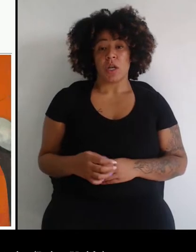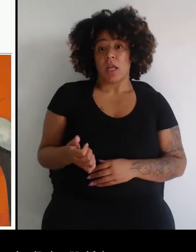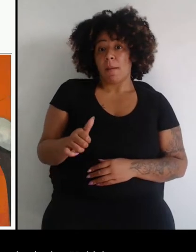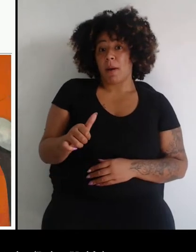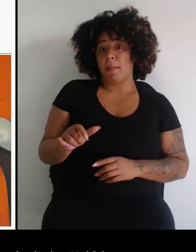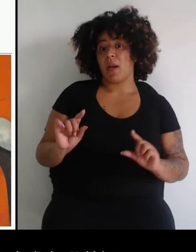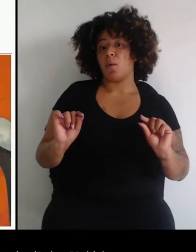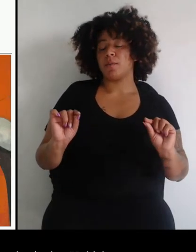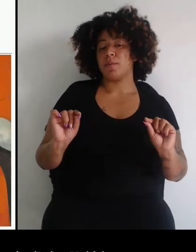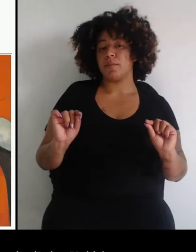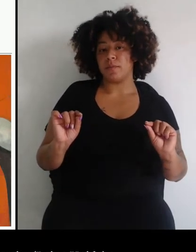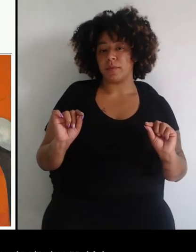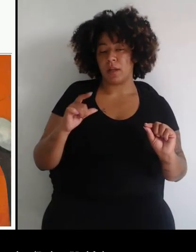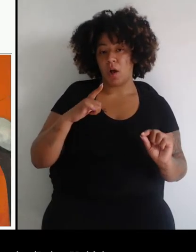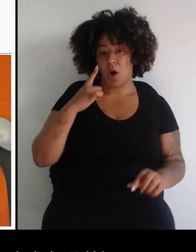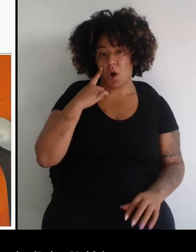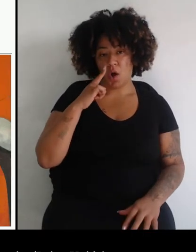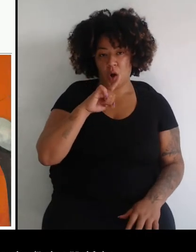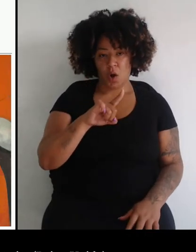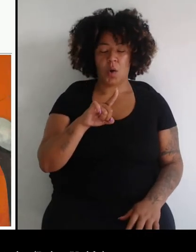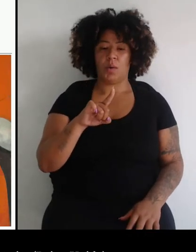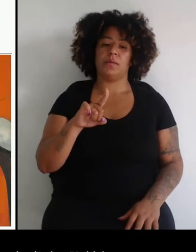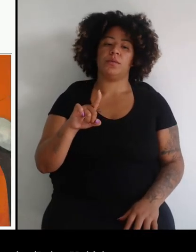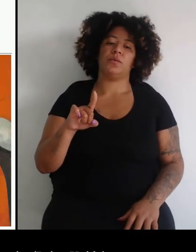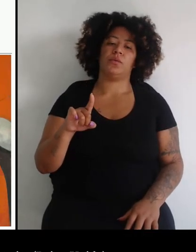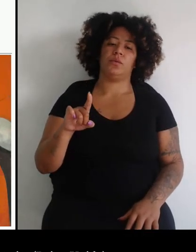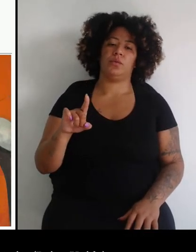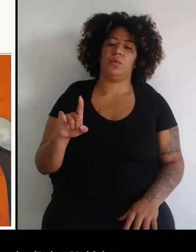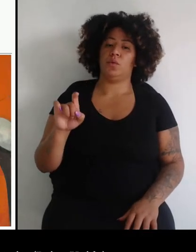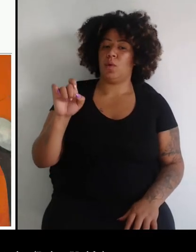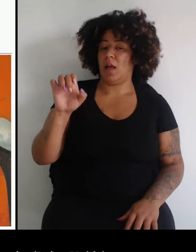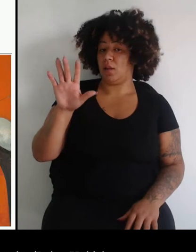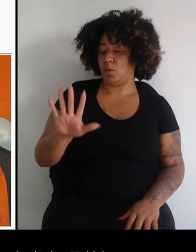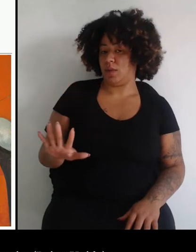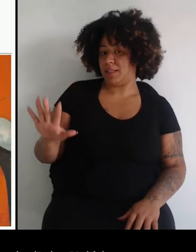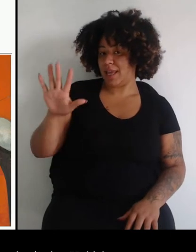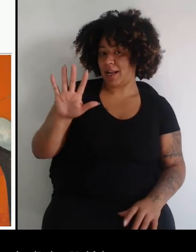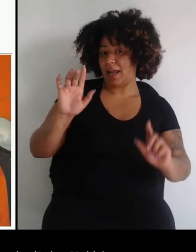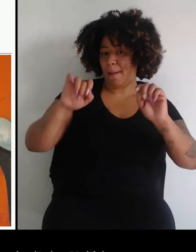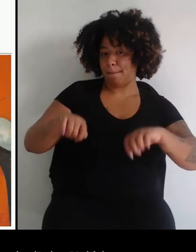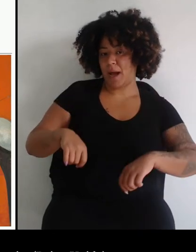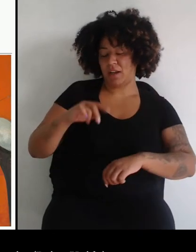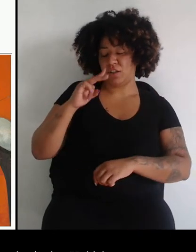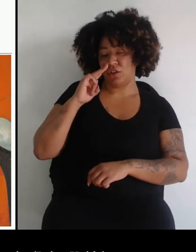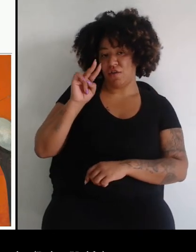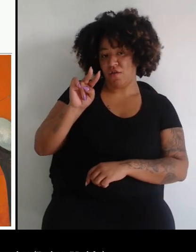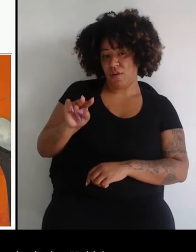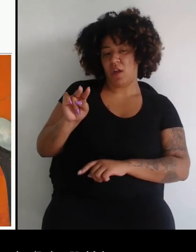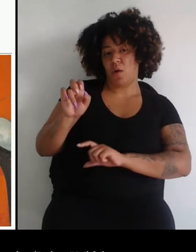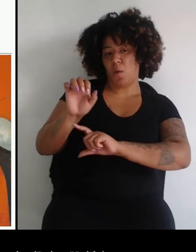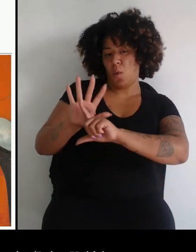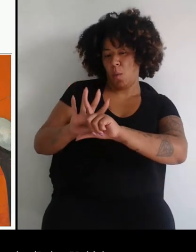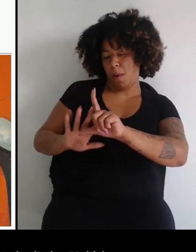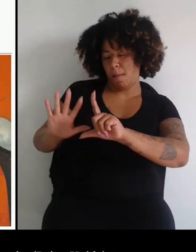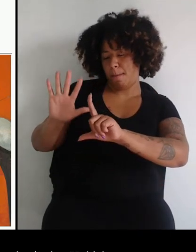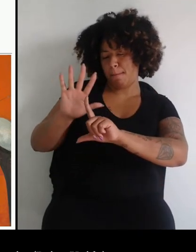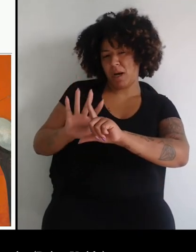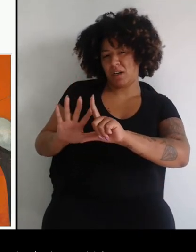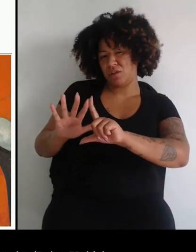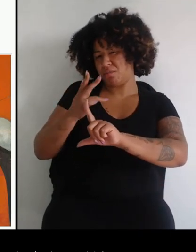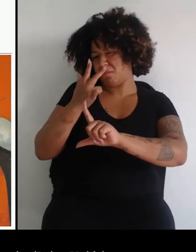à esquerda nós podemos ver uma imagem que se parece um pouco o modelo de